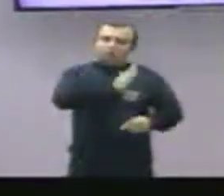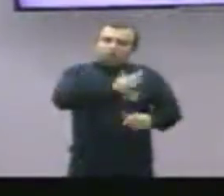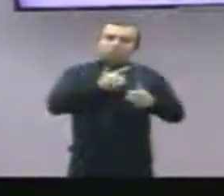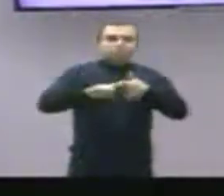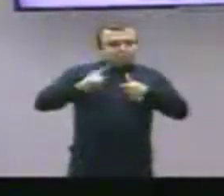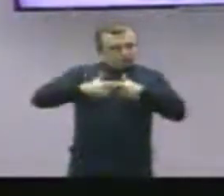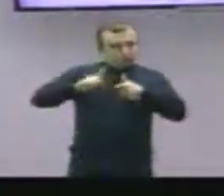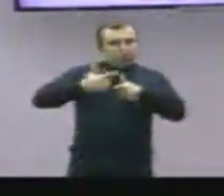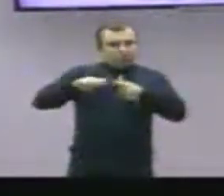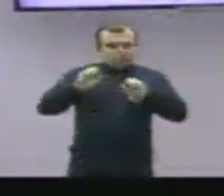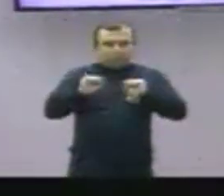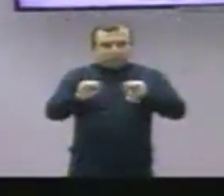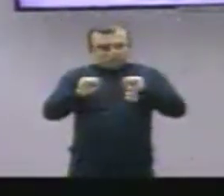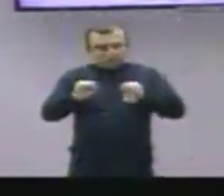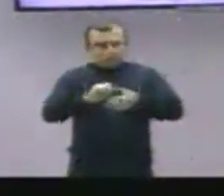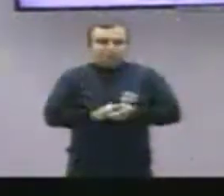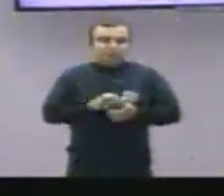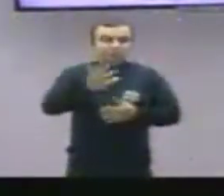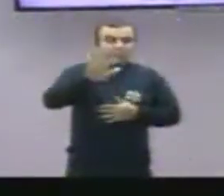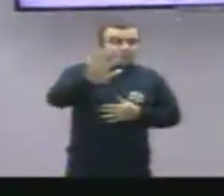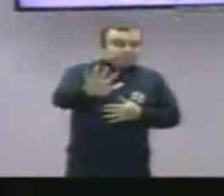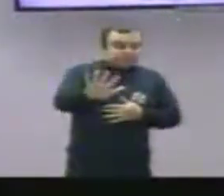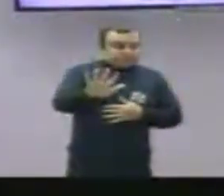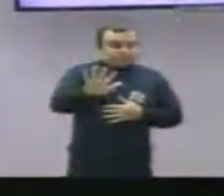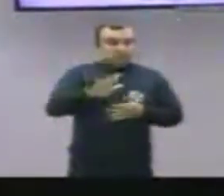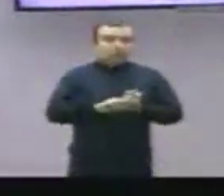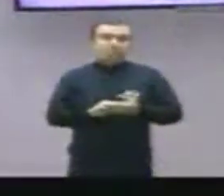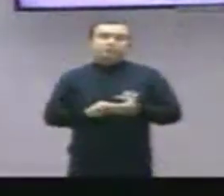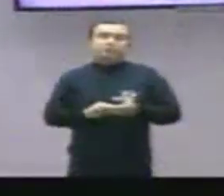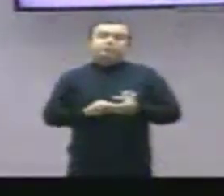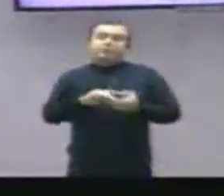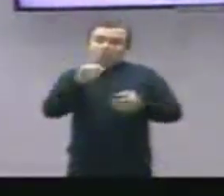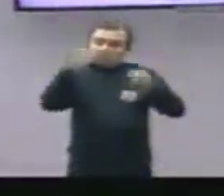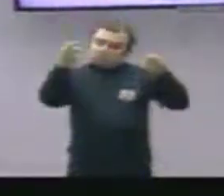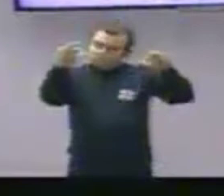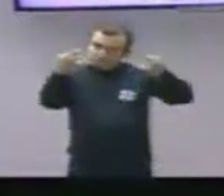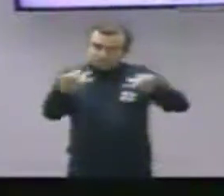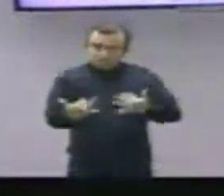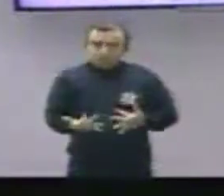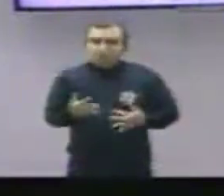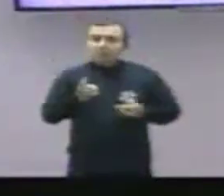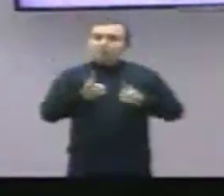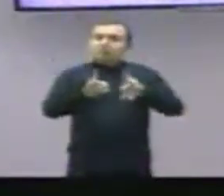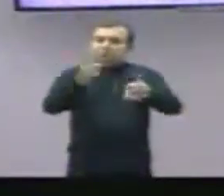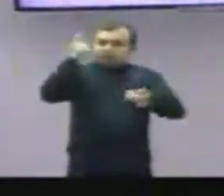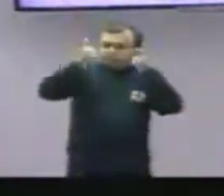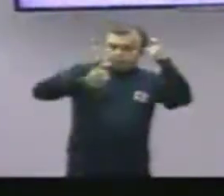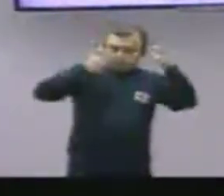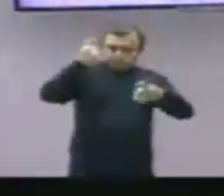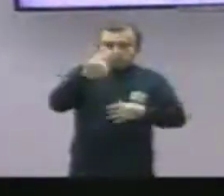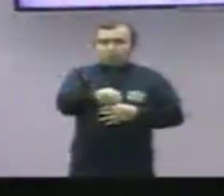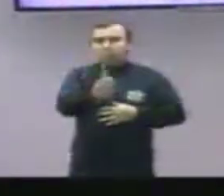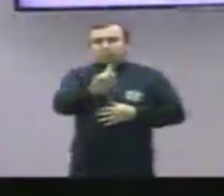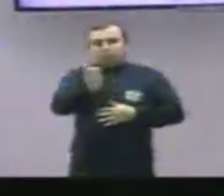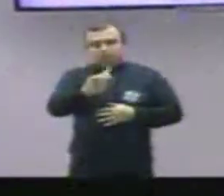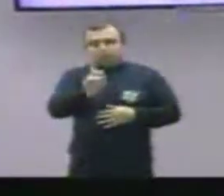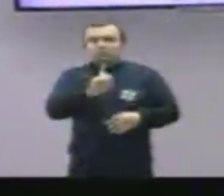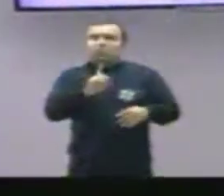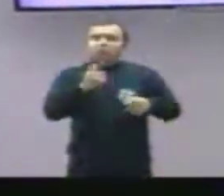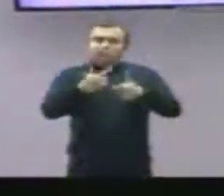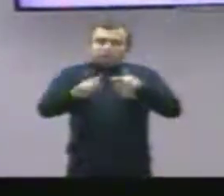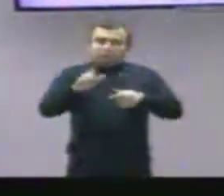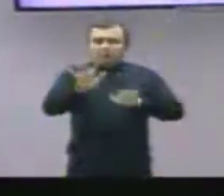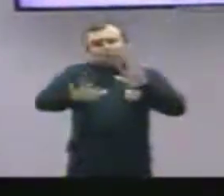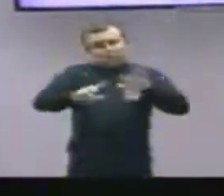cardíaco, algo nesse sentido. No entanto, vale ressaltar que nem sempre é preocupante ou indica problemas